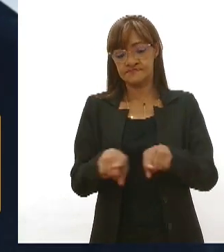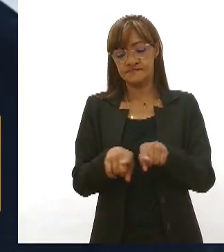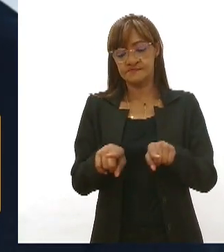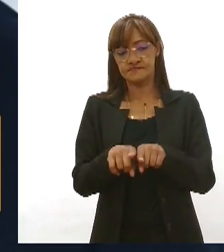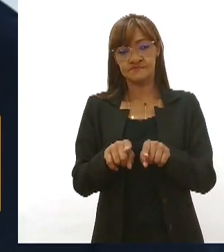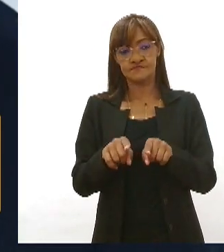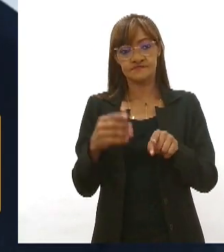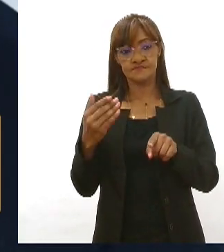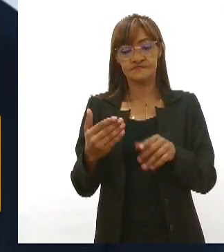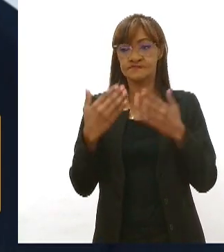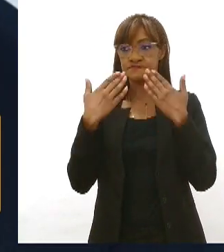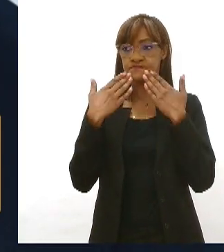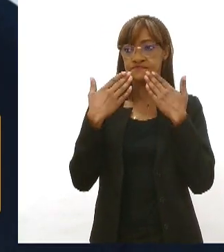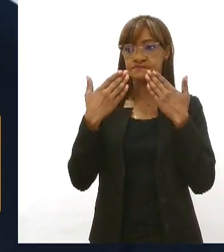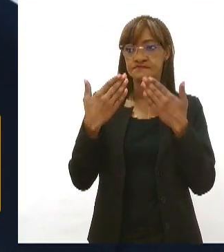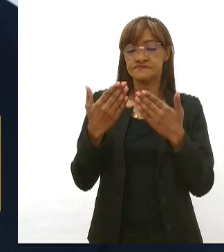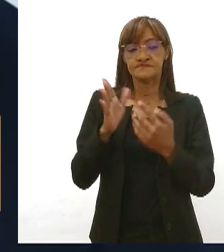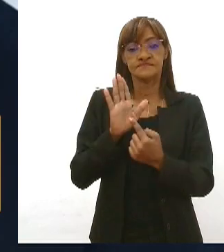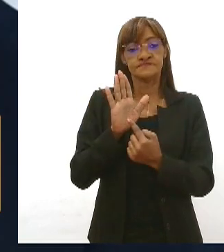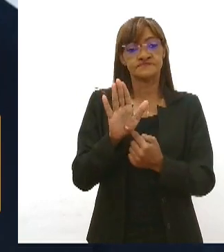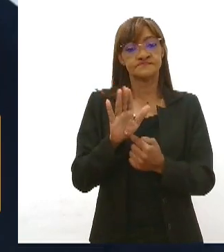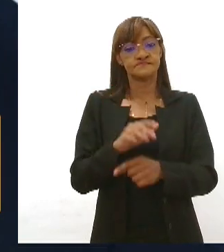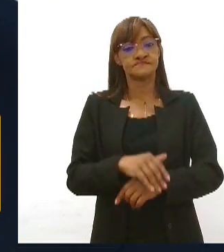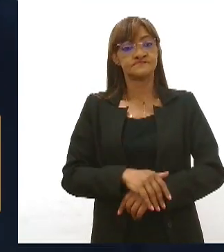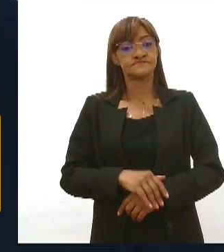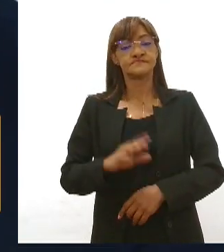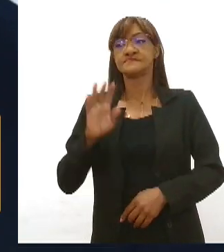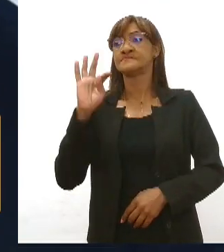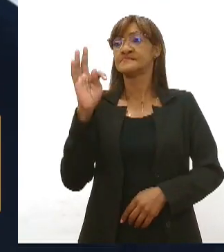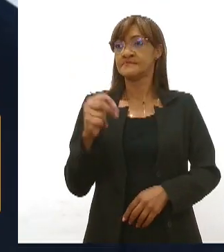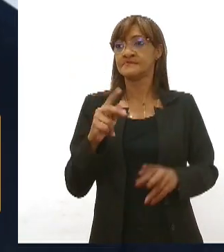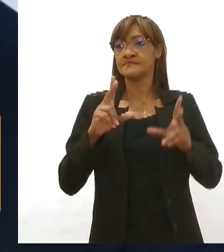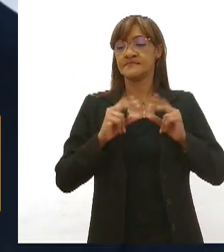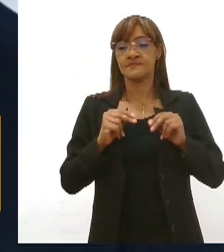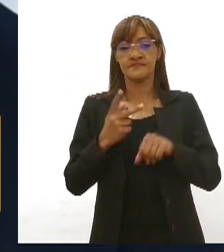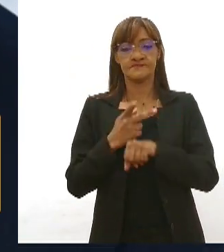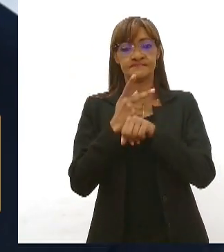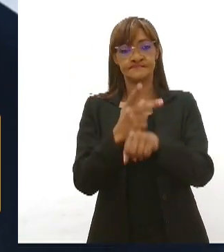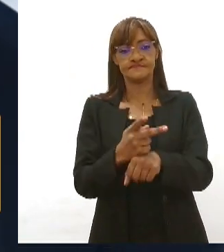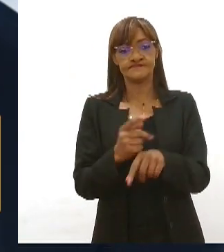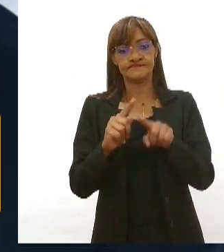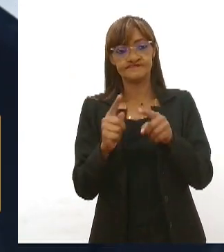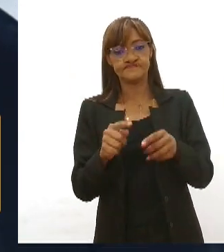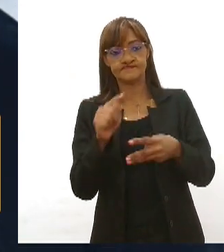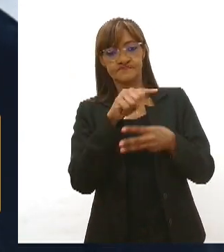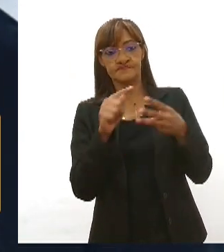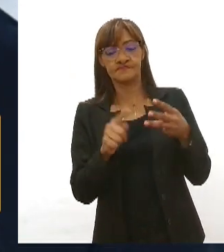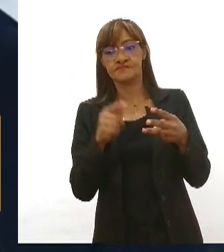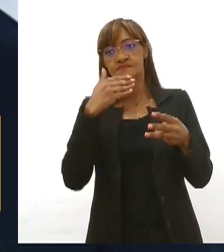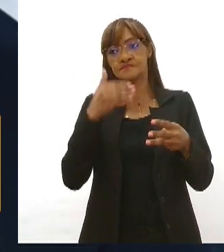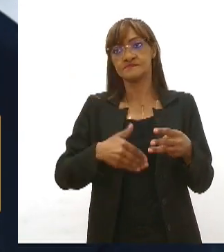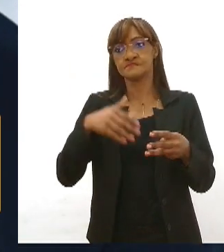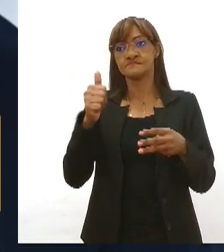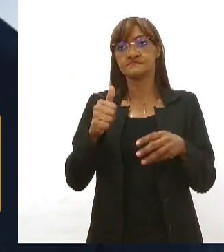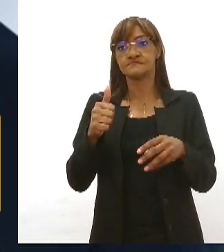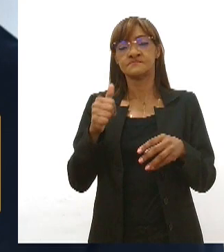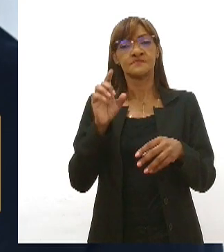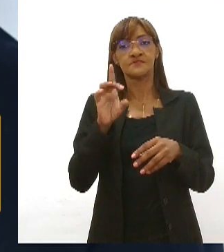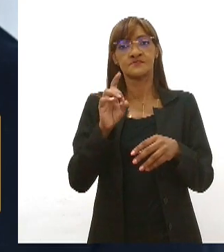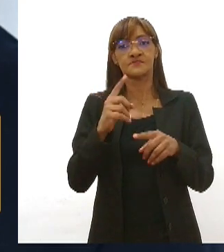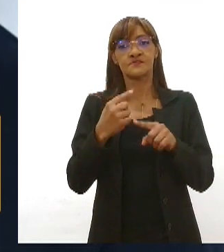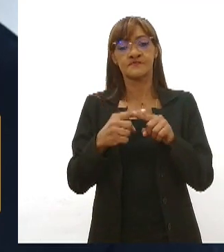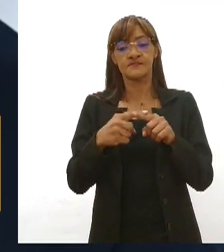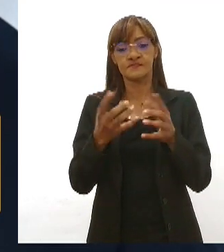E, na verdade, todos são premiados, né? A gente escolhe os 3 melhores por uma forma de incentivo e há uma participação